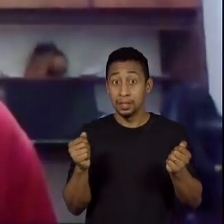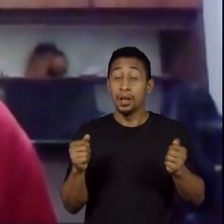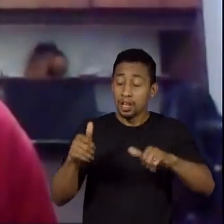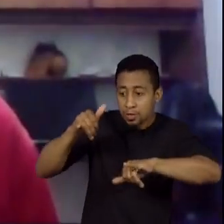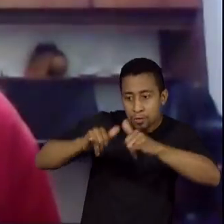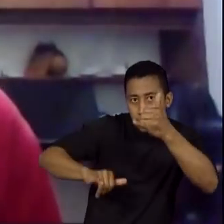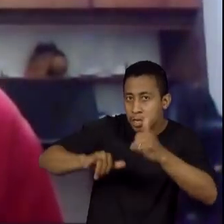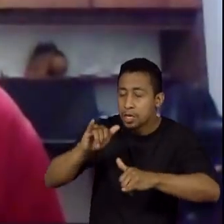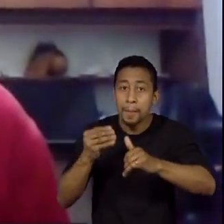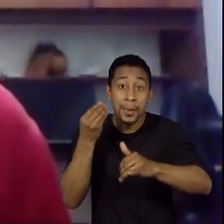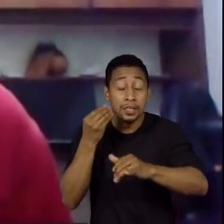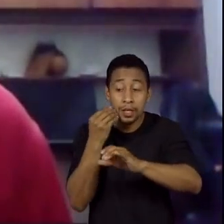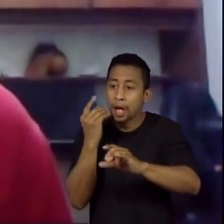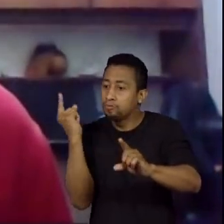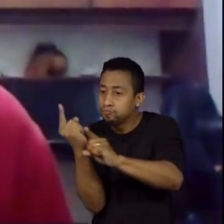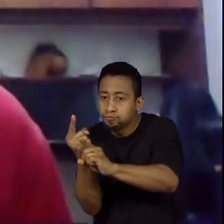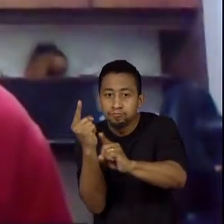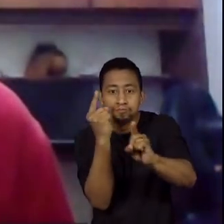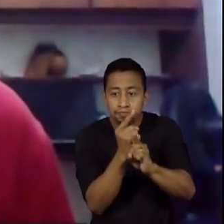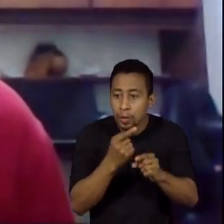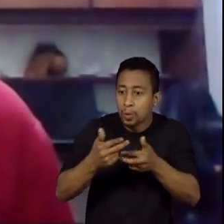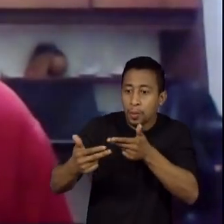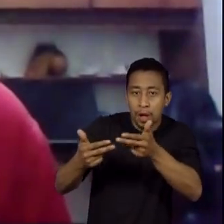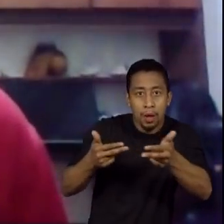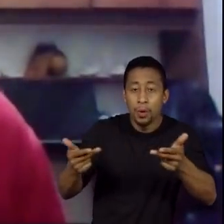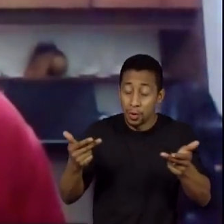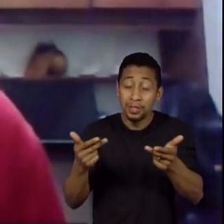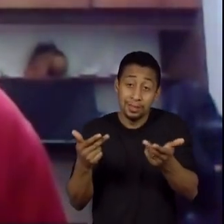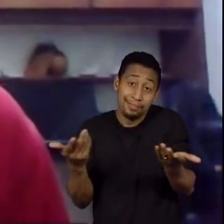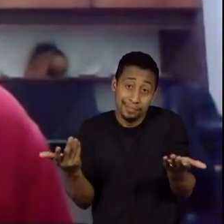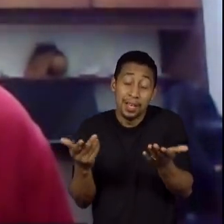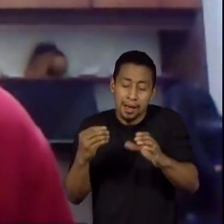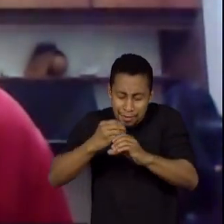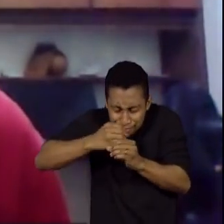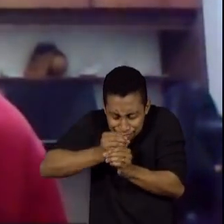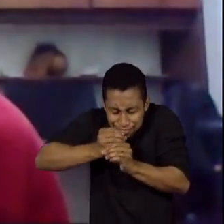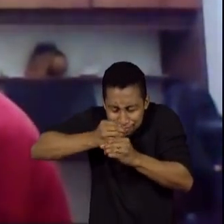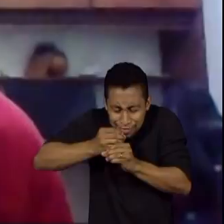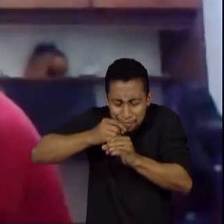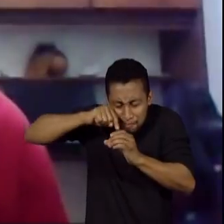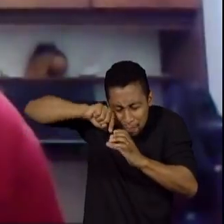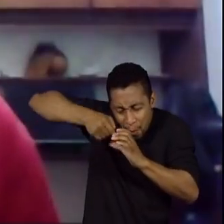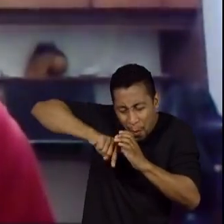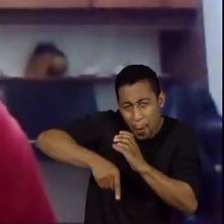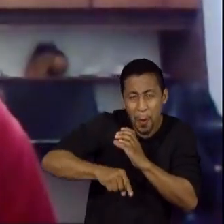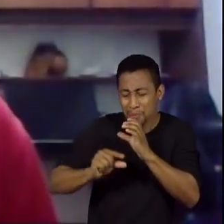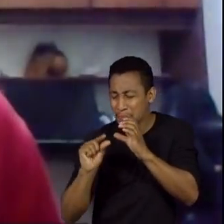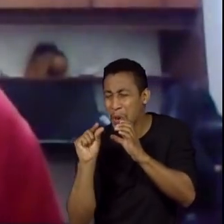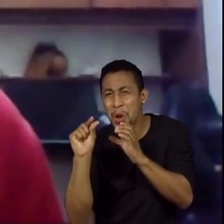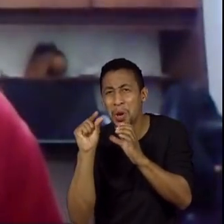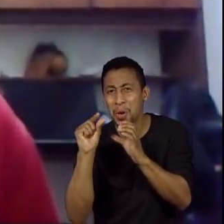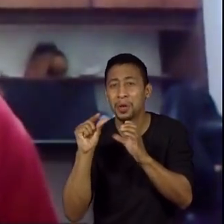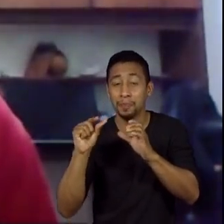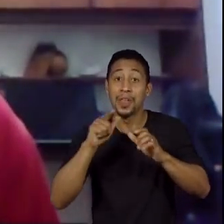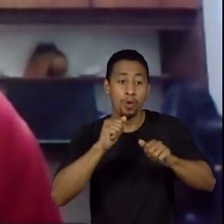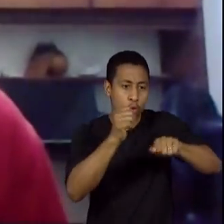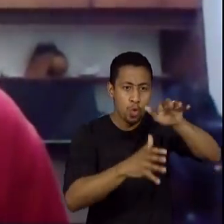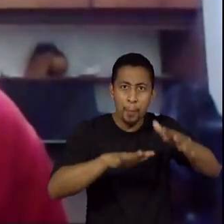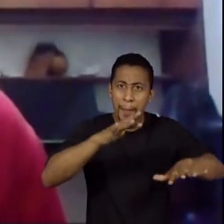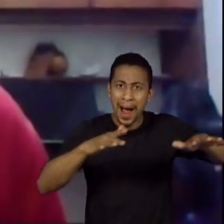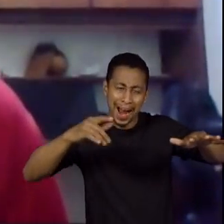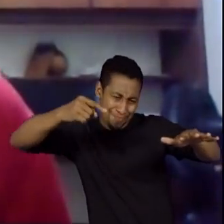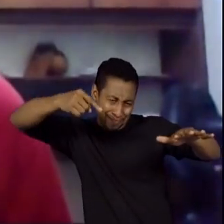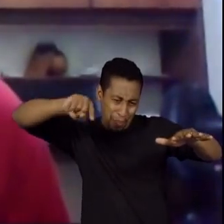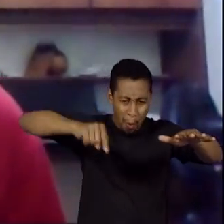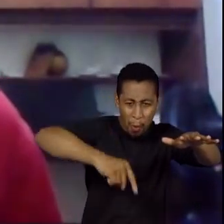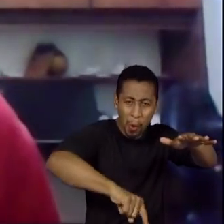Terra, procurando micro-organismos no fundo do mar, nos lugares mais exóticos,